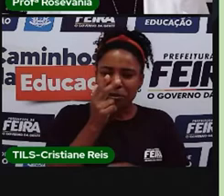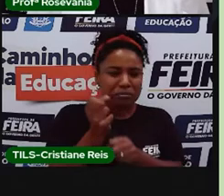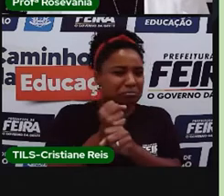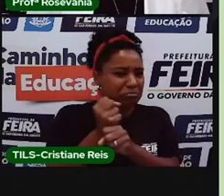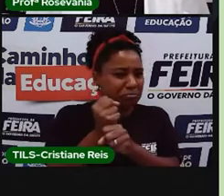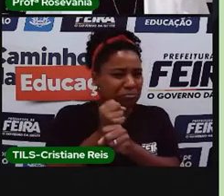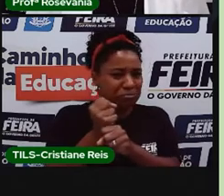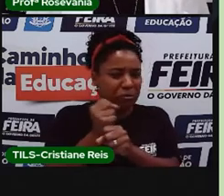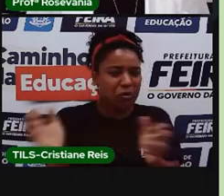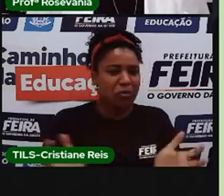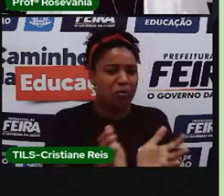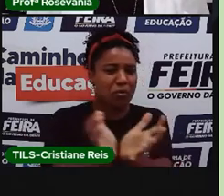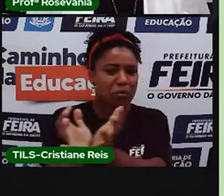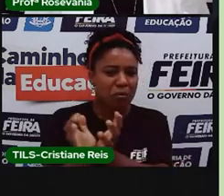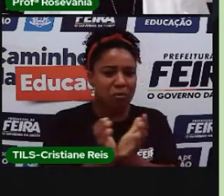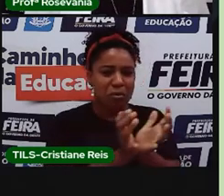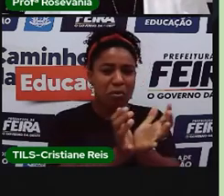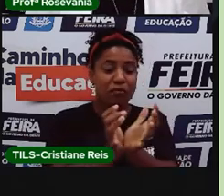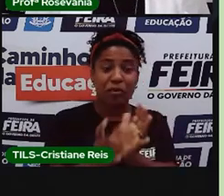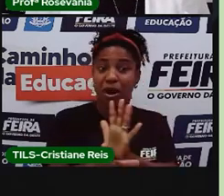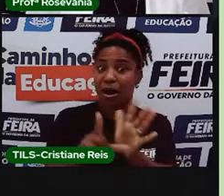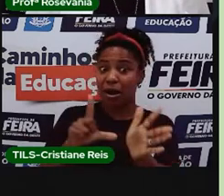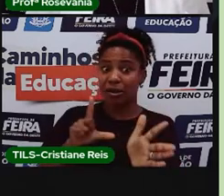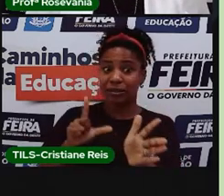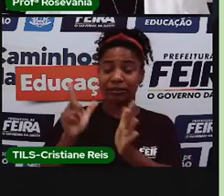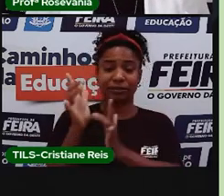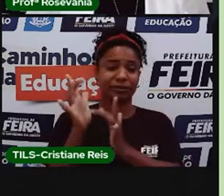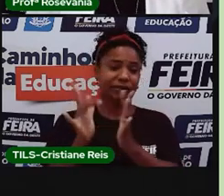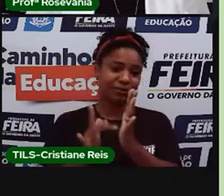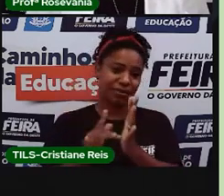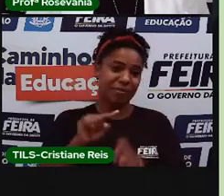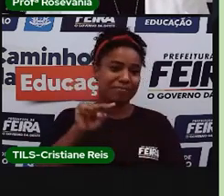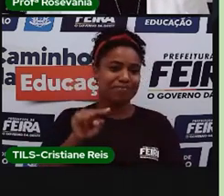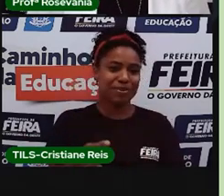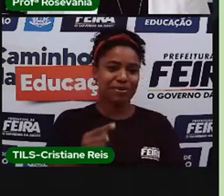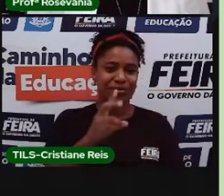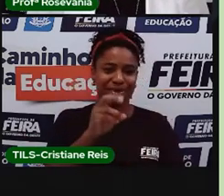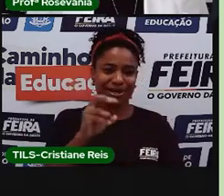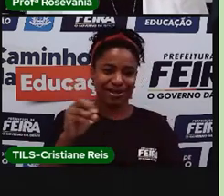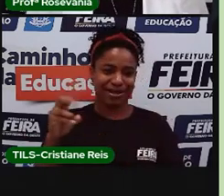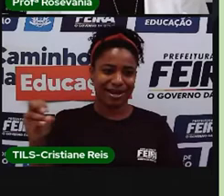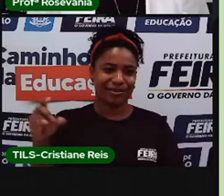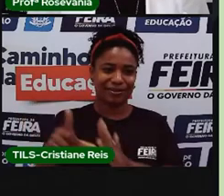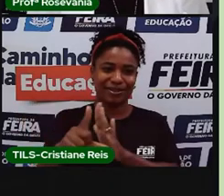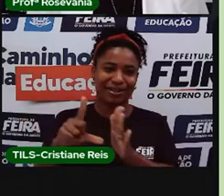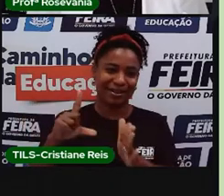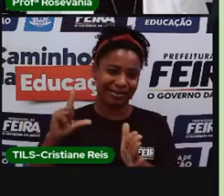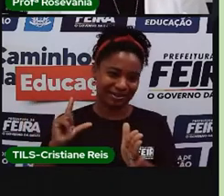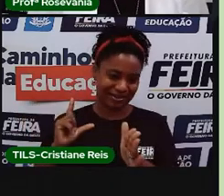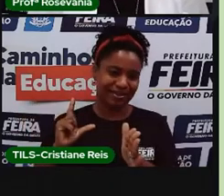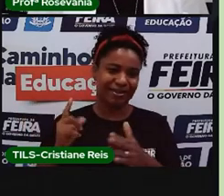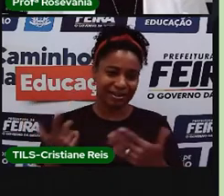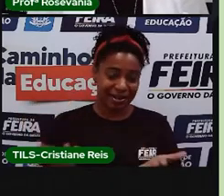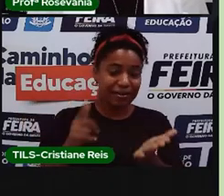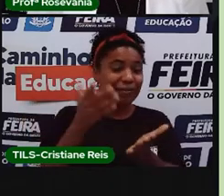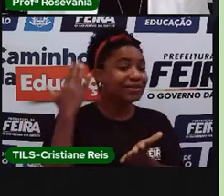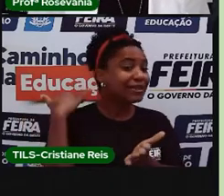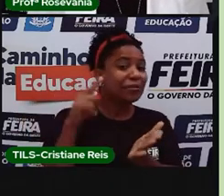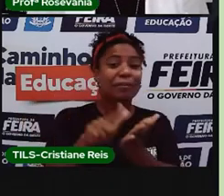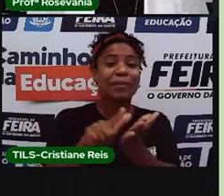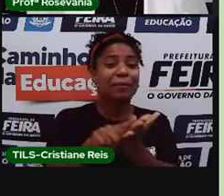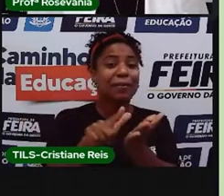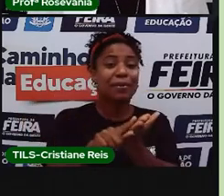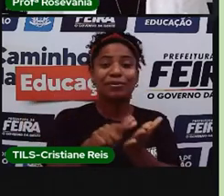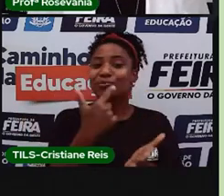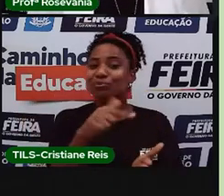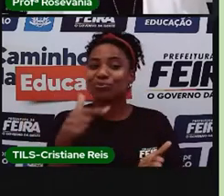1.500 anos, né, antes de Cristo. Ele, como eu falei para vocês, lembra anteriormente que os mapas, a gente não tinha papel, né, nessa época